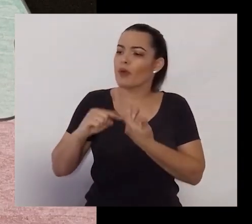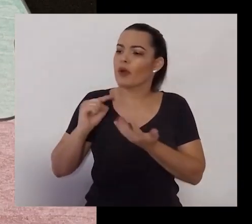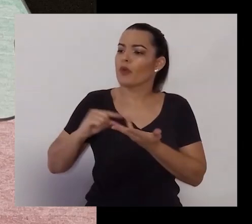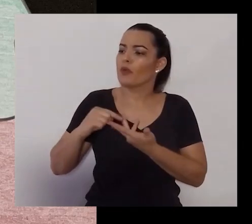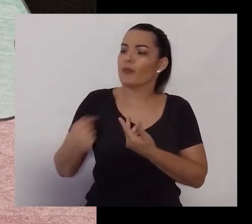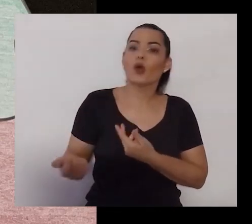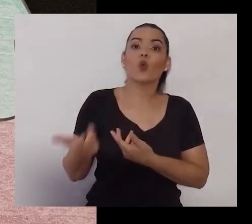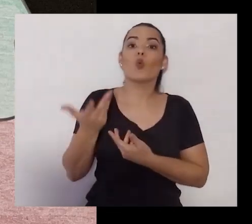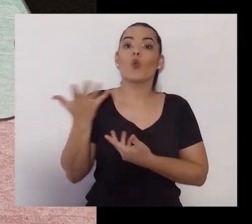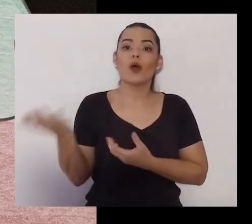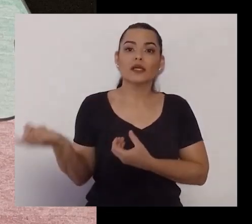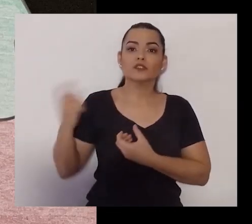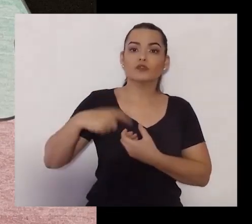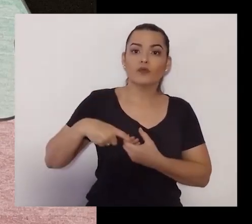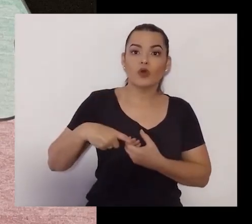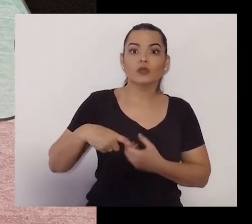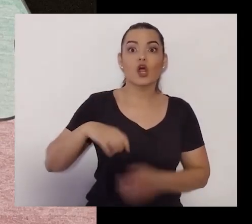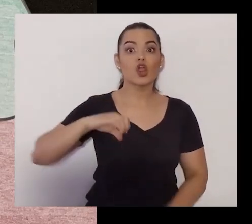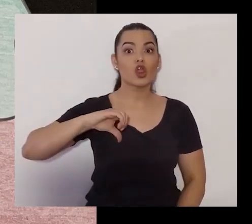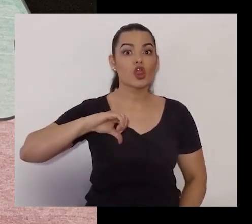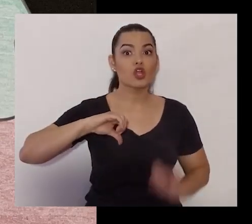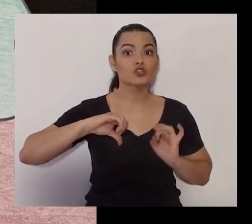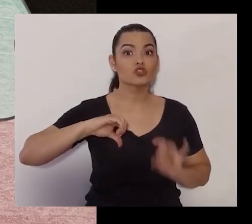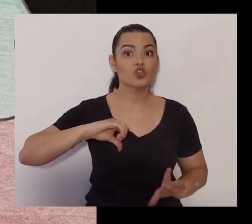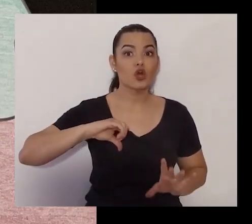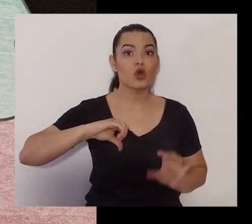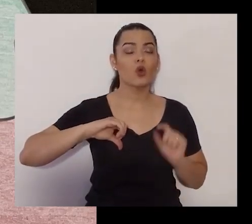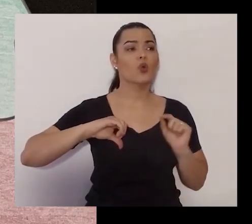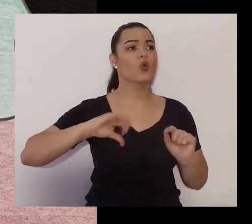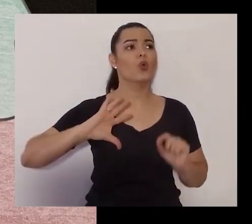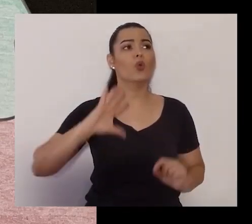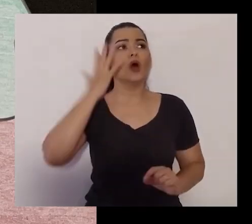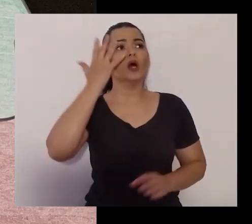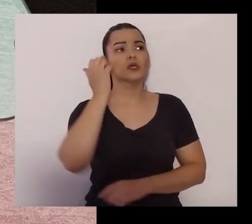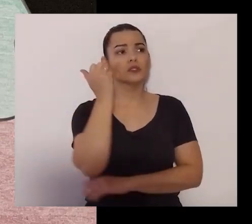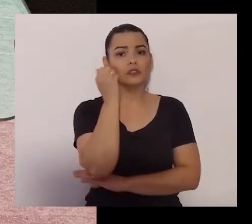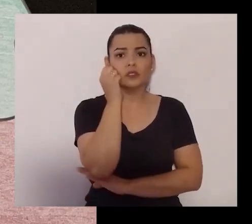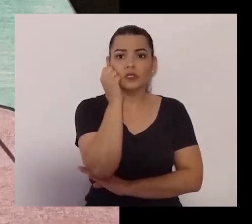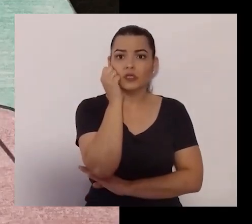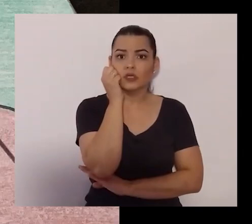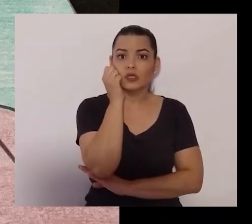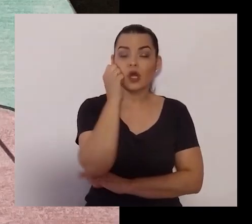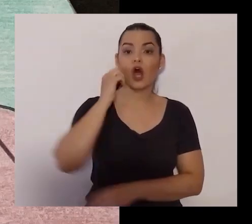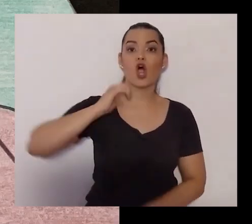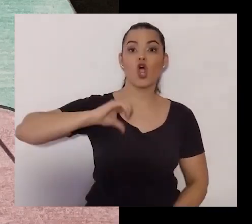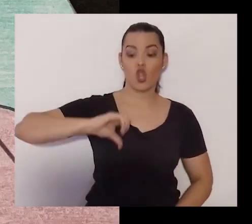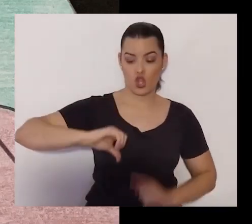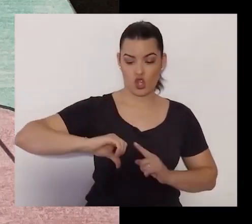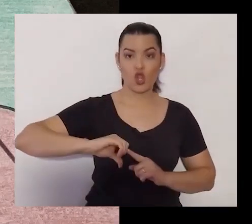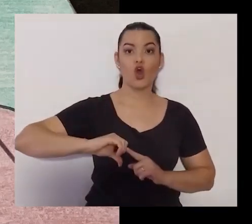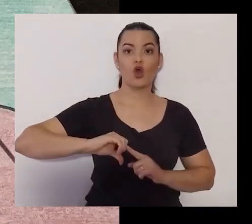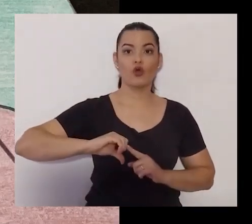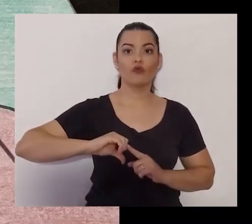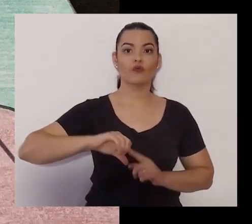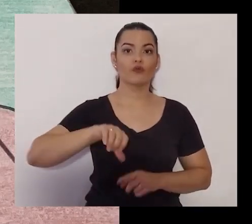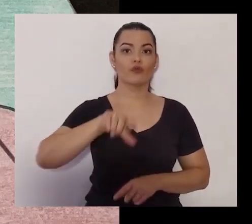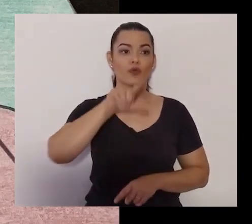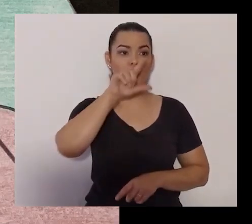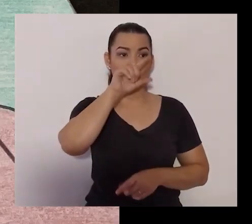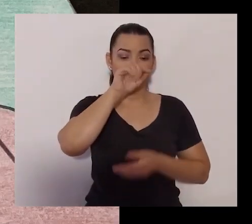lá. O que poderia ter acontecido? 9 pintinhos foram passear atrás